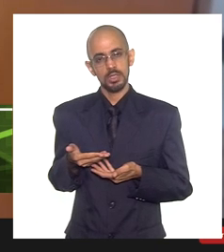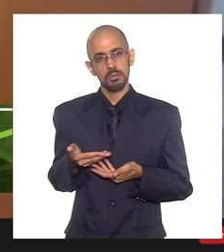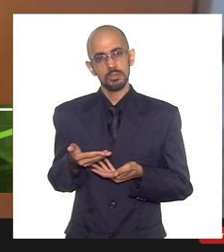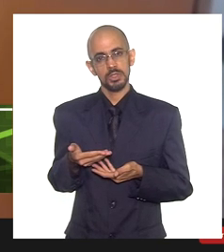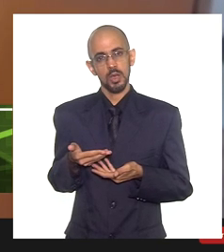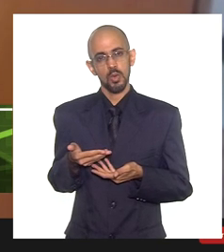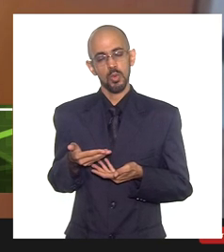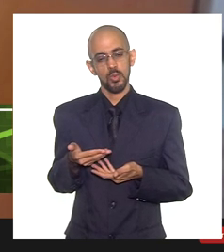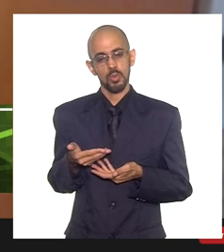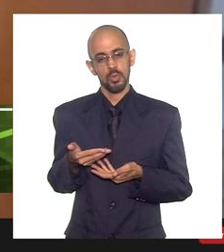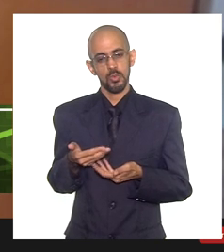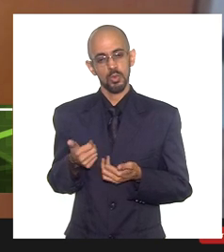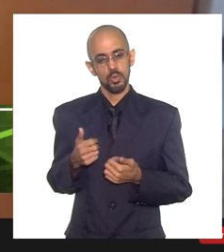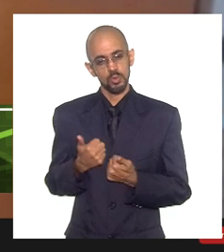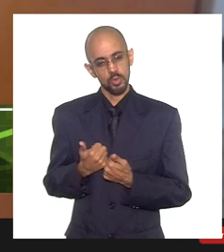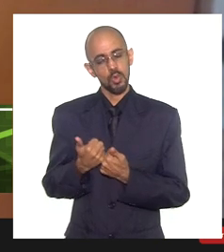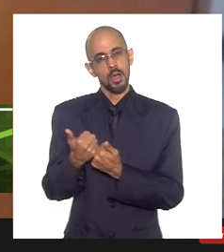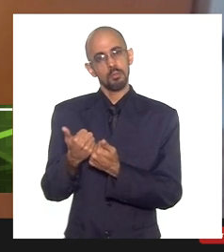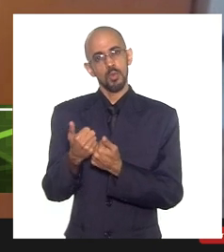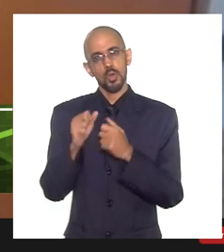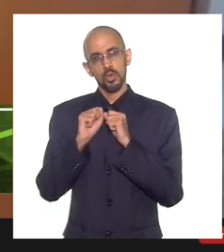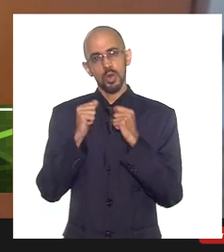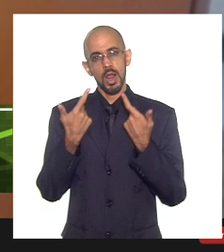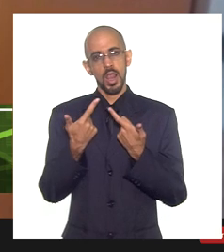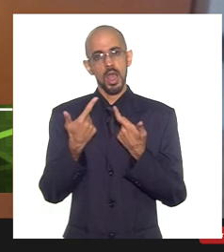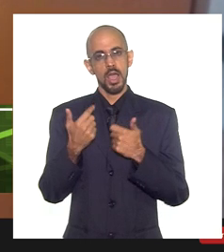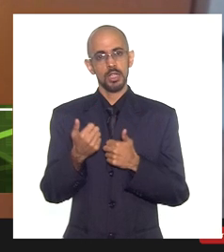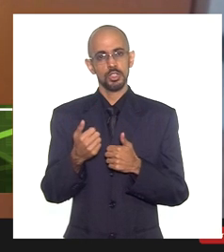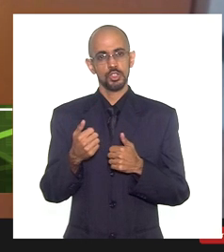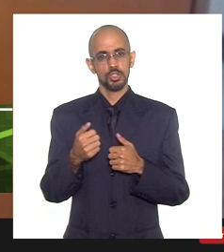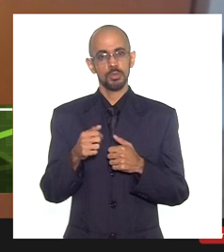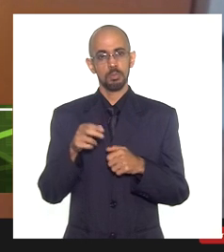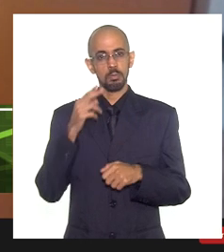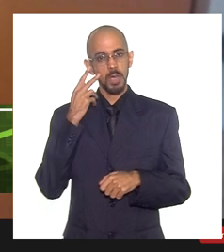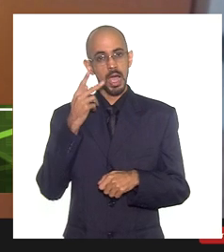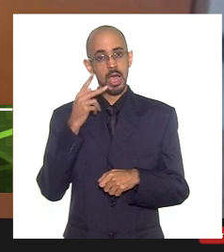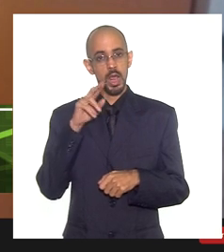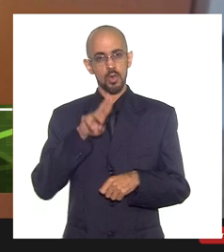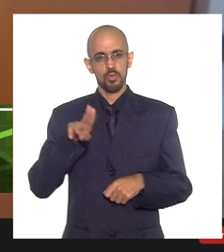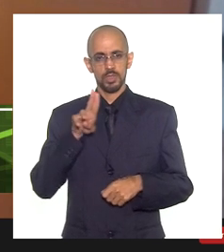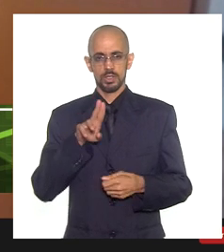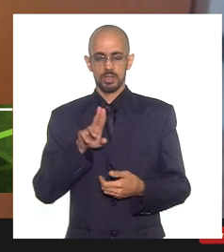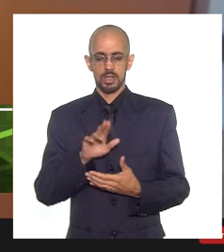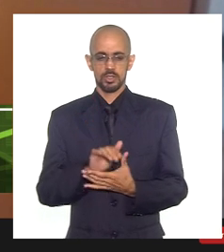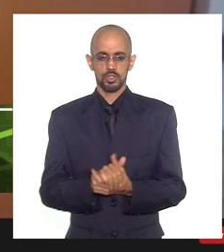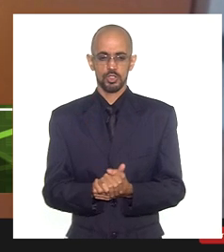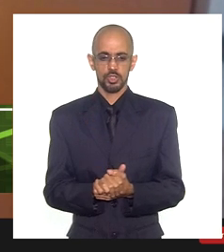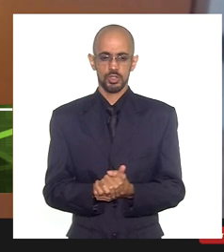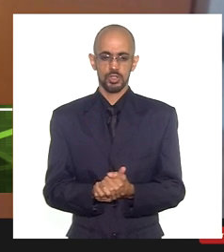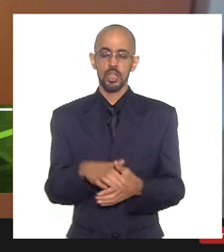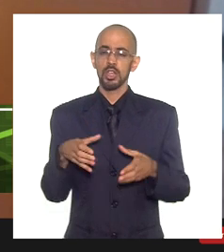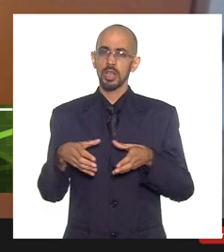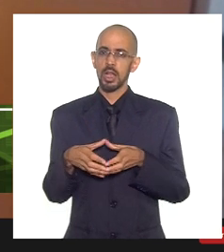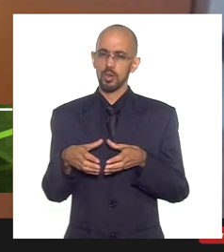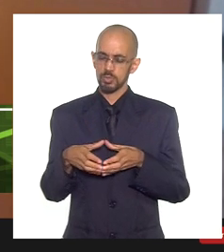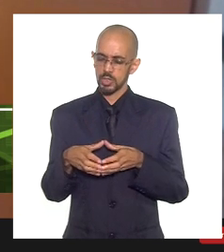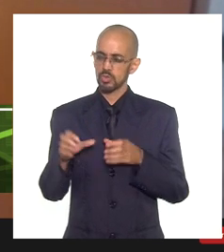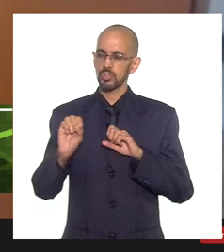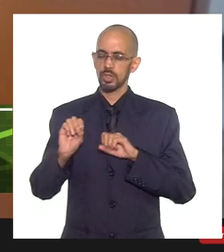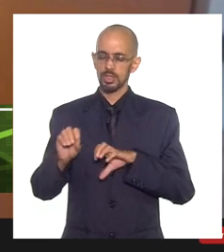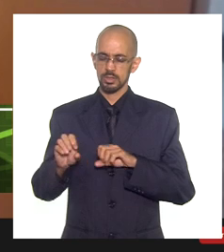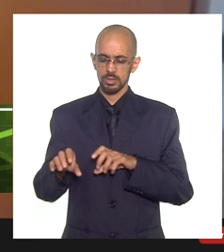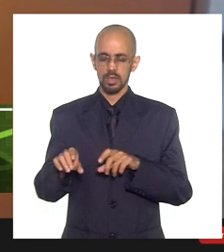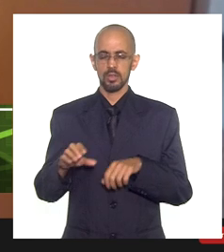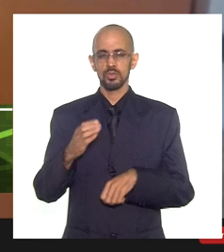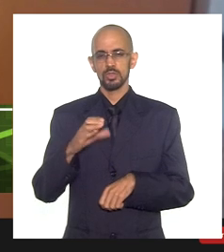em todo o apoio que a Alerj dá ao Erj seja através da comissão de educação da comissão de